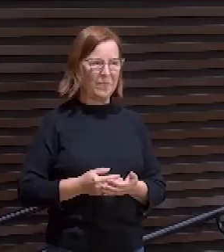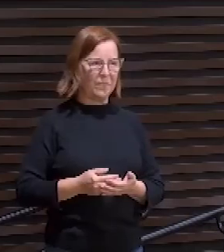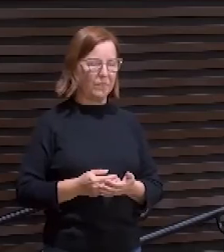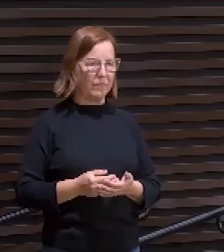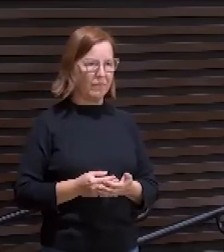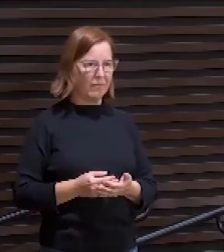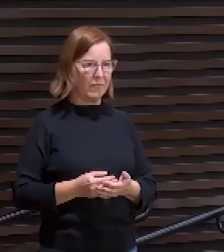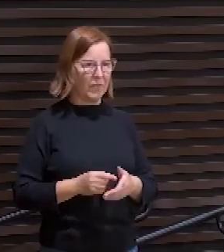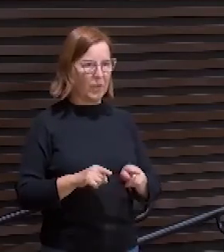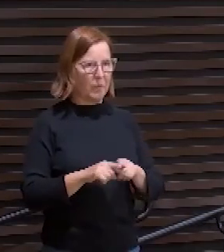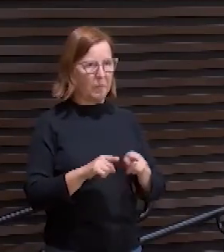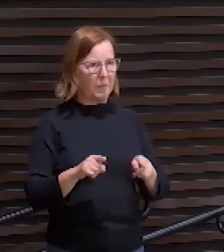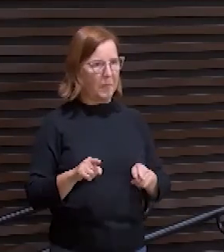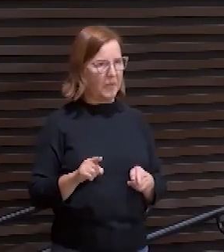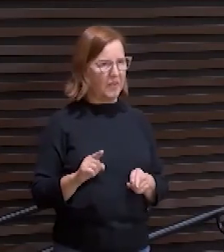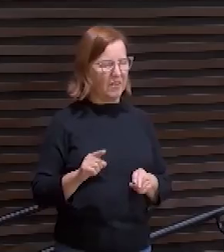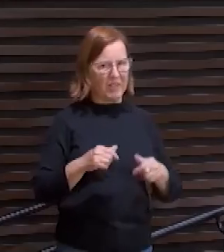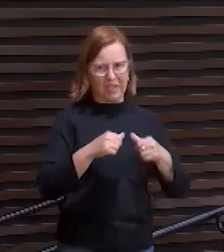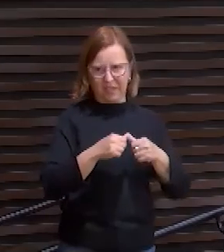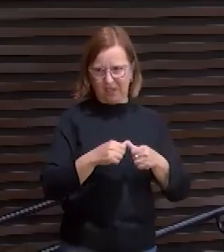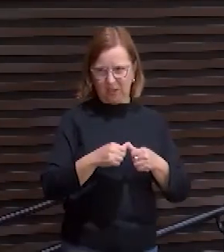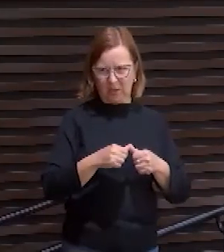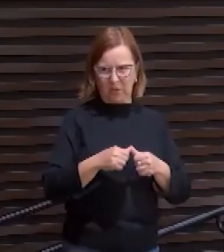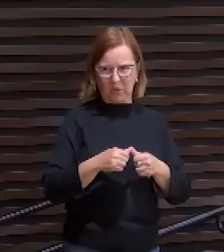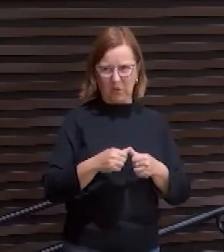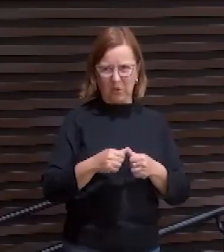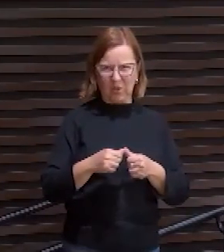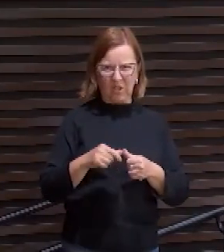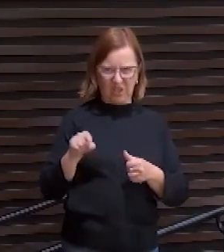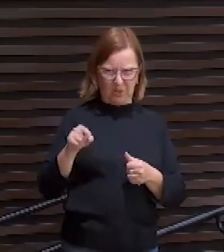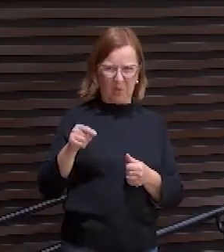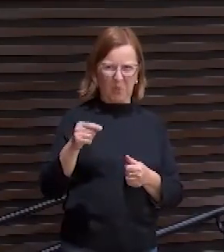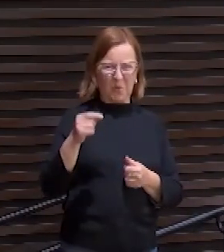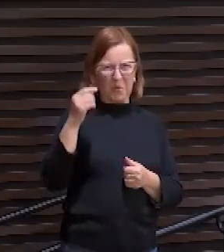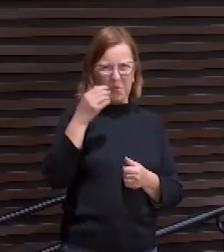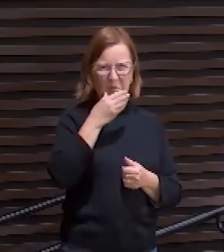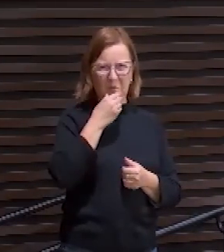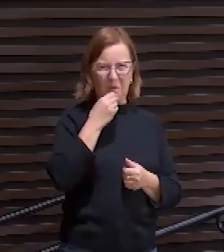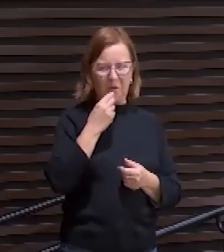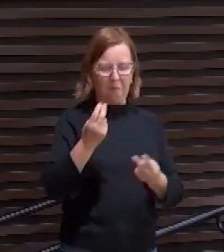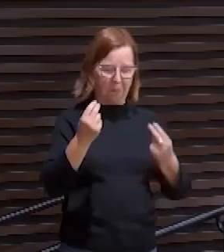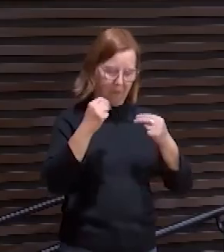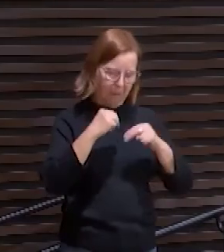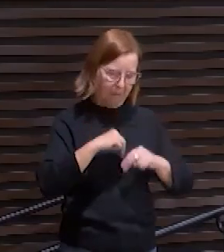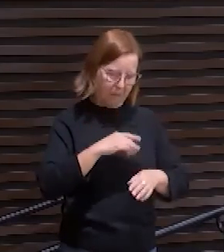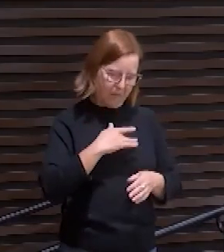Mas não era isso que aquele homem humilde e piedoso pensava.